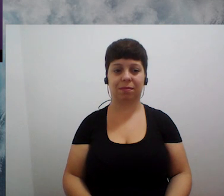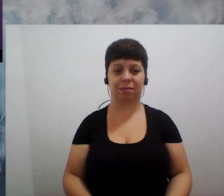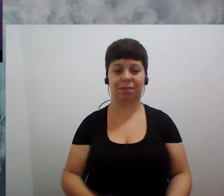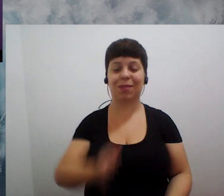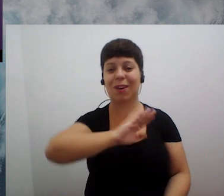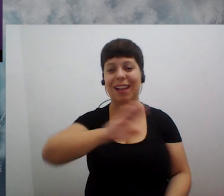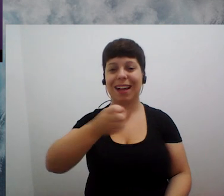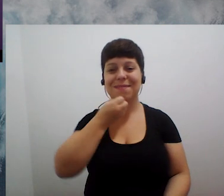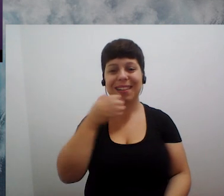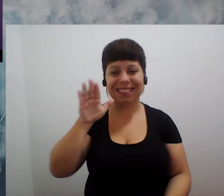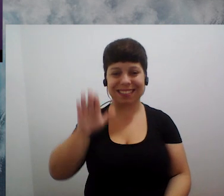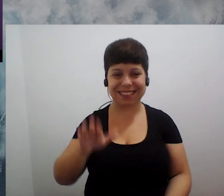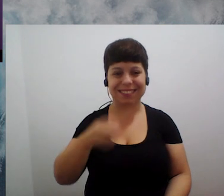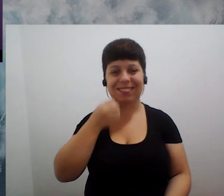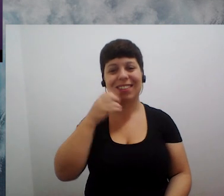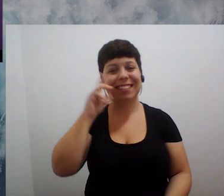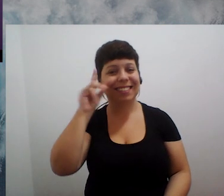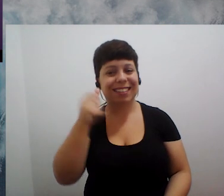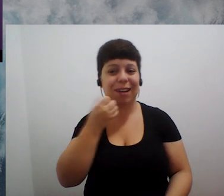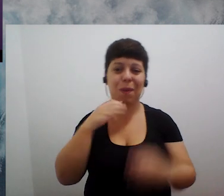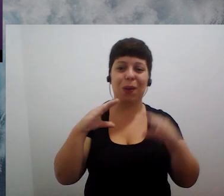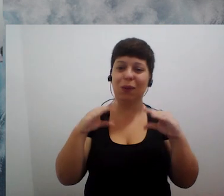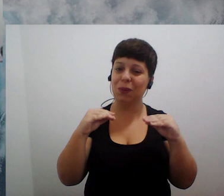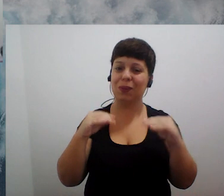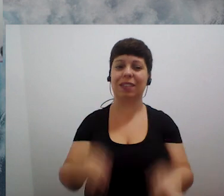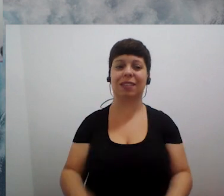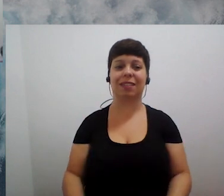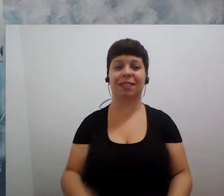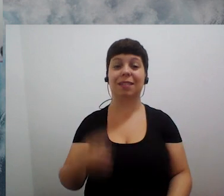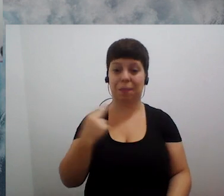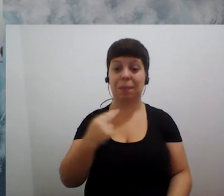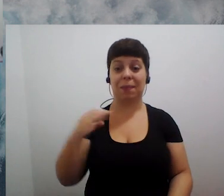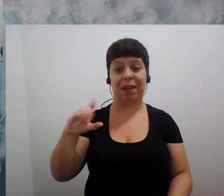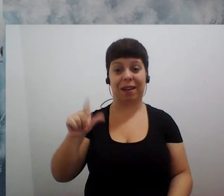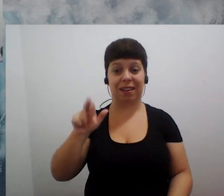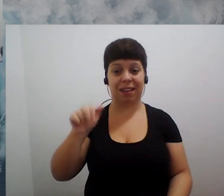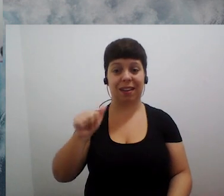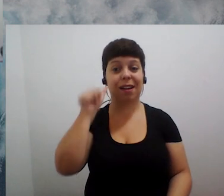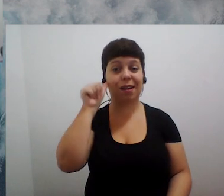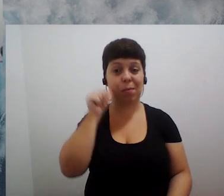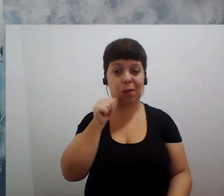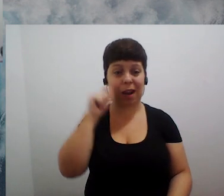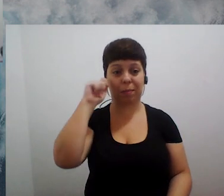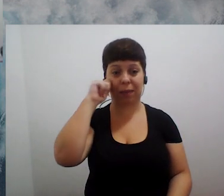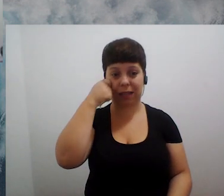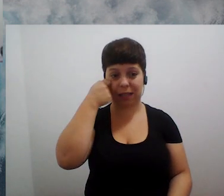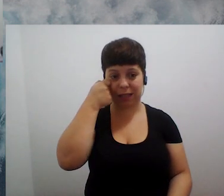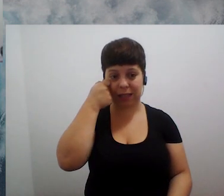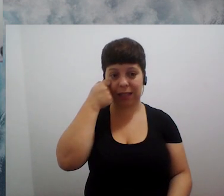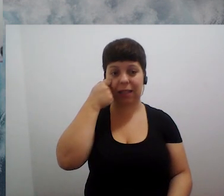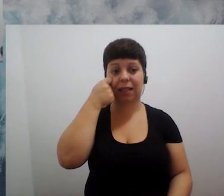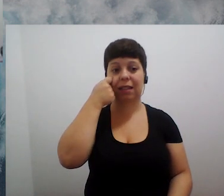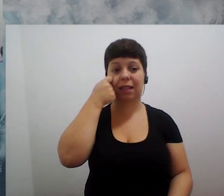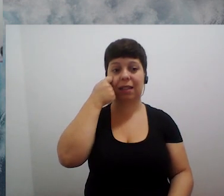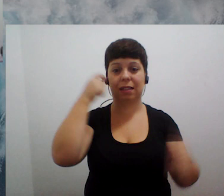aqui. Boa tarde, bom dia, boa noite. Então, eu sou a Clara, sou uma mulher